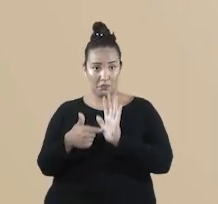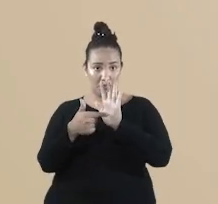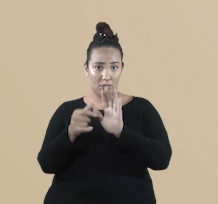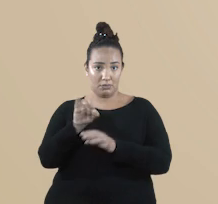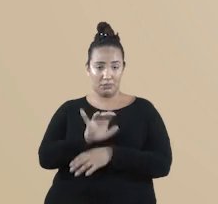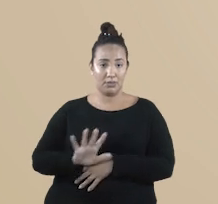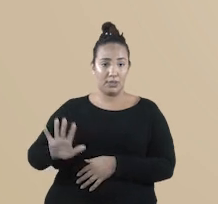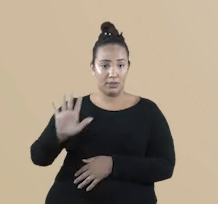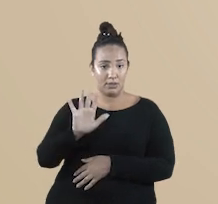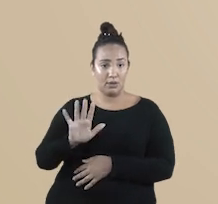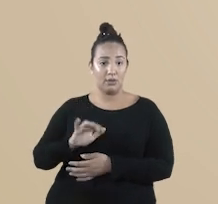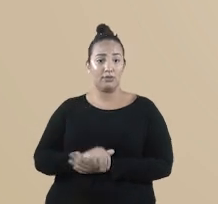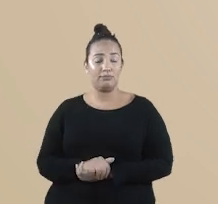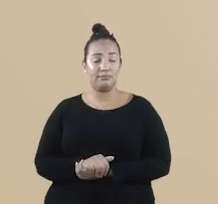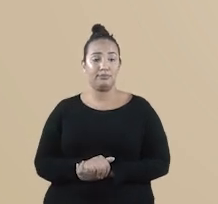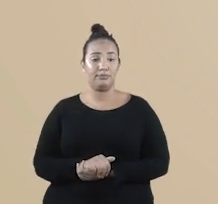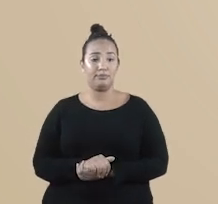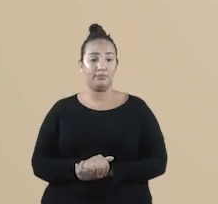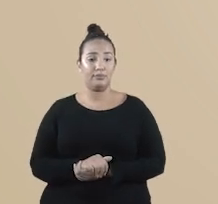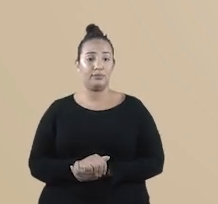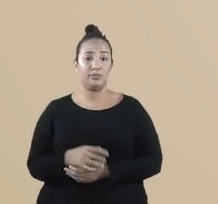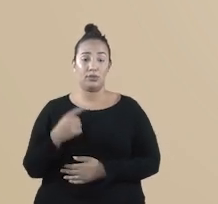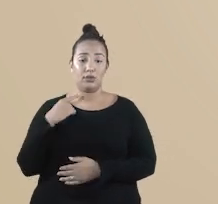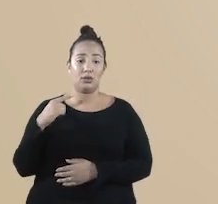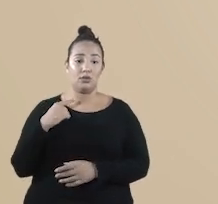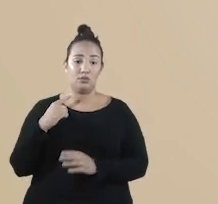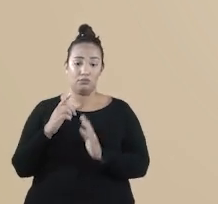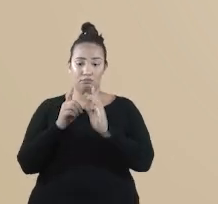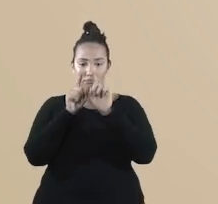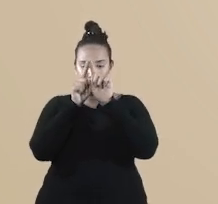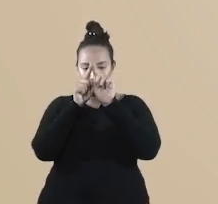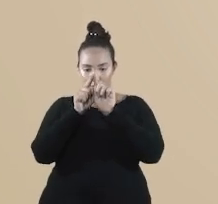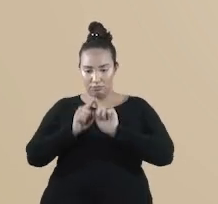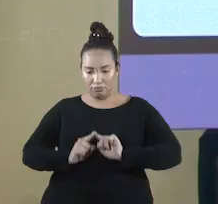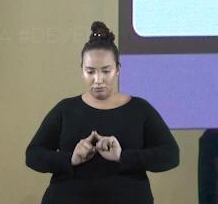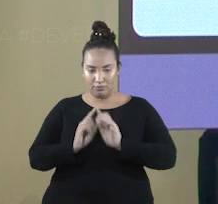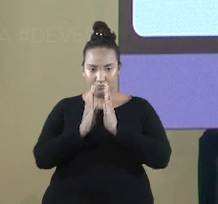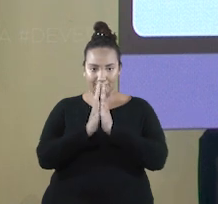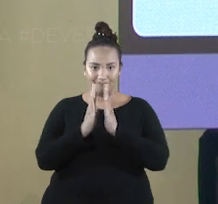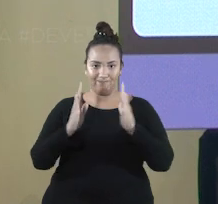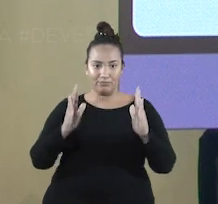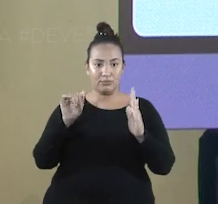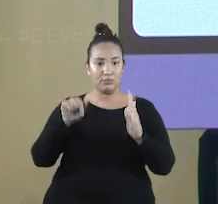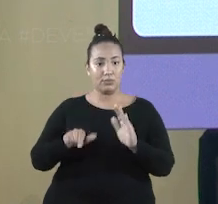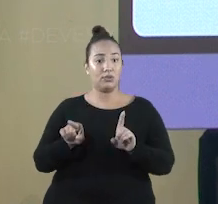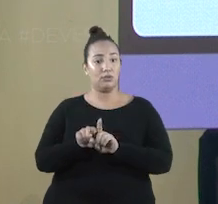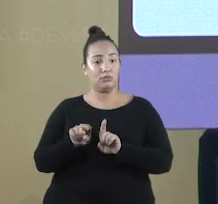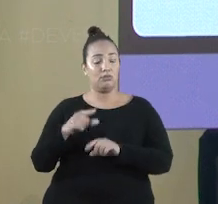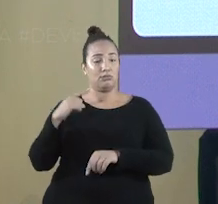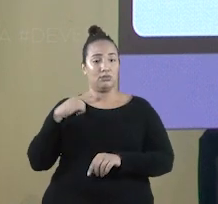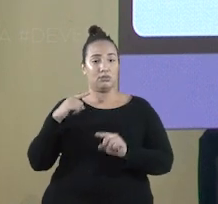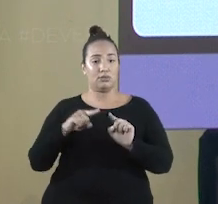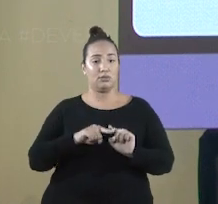aí na sua tela, dividiu o terreno em outros 2 menores, que também têm o formato